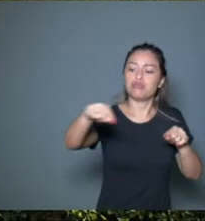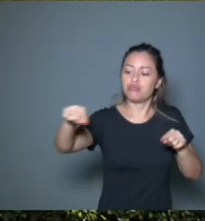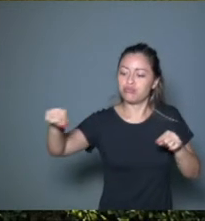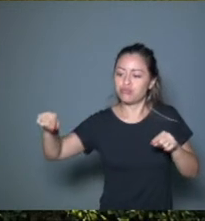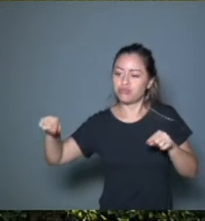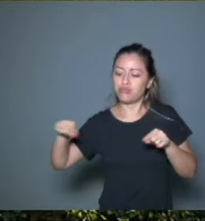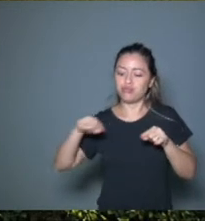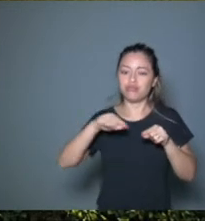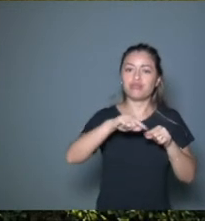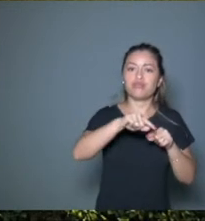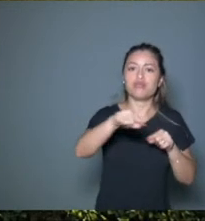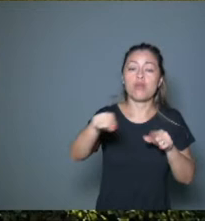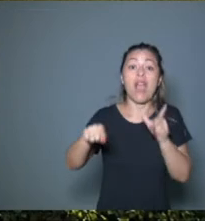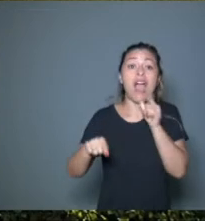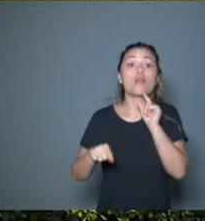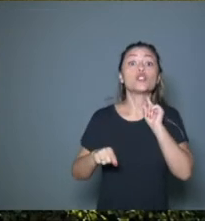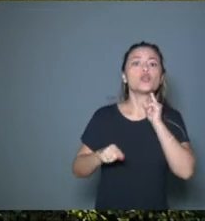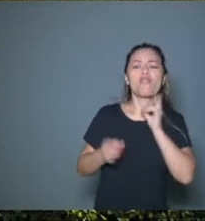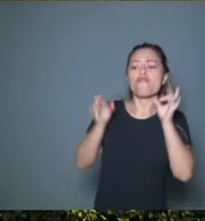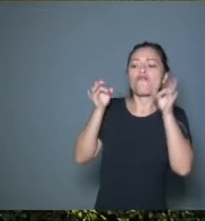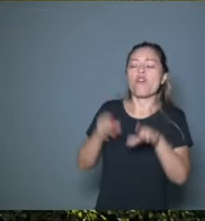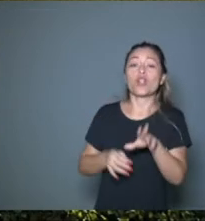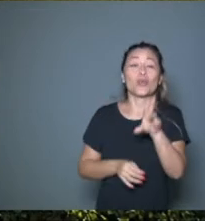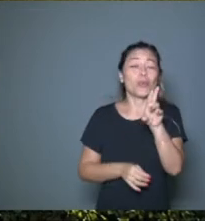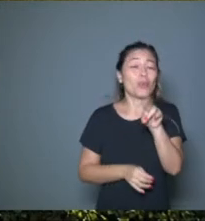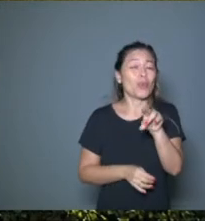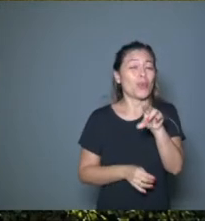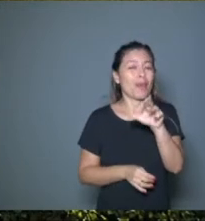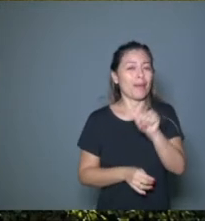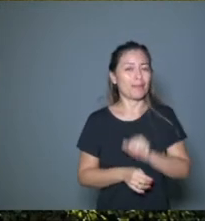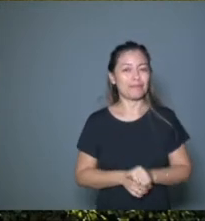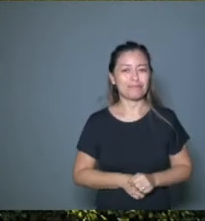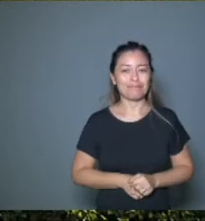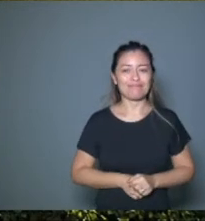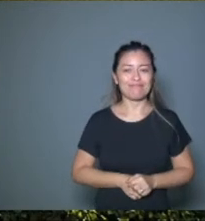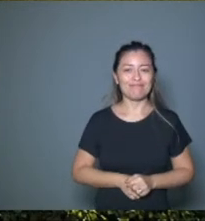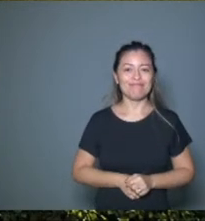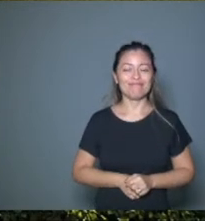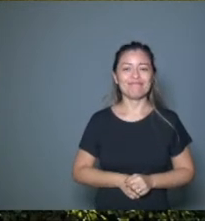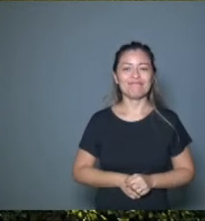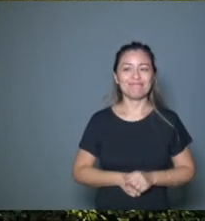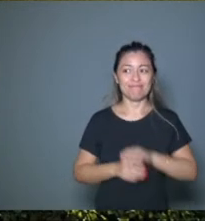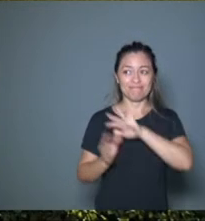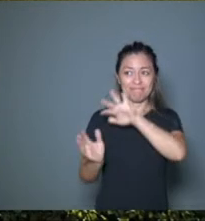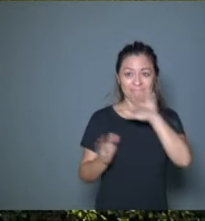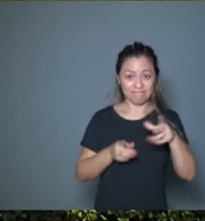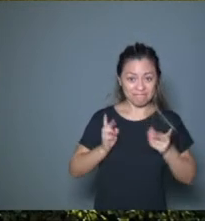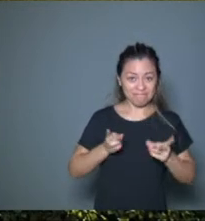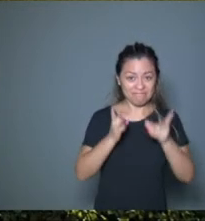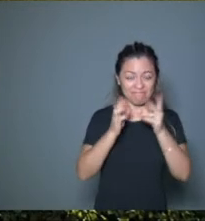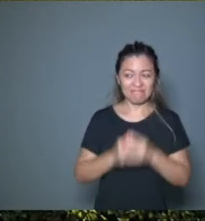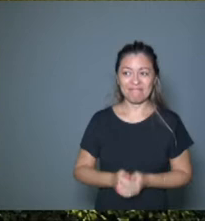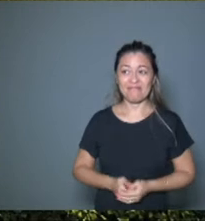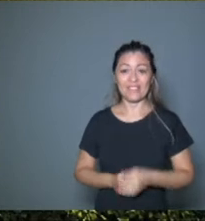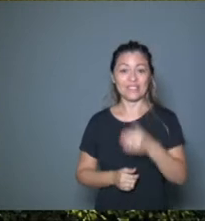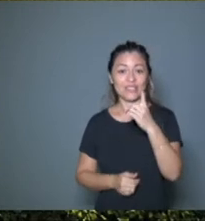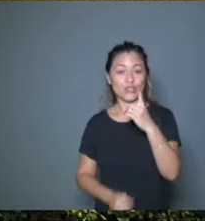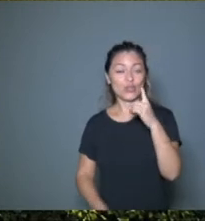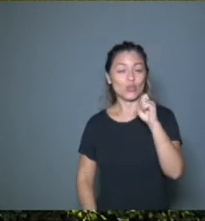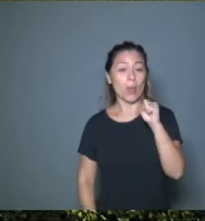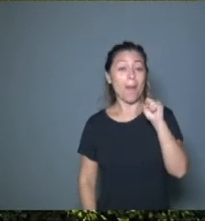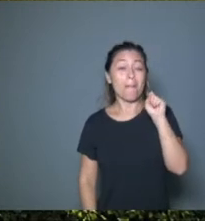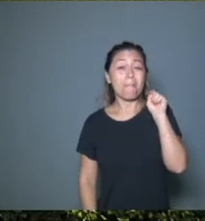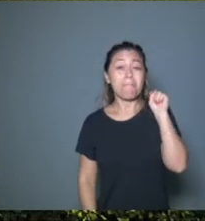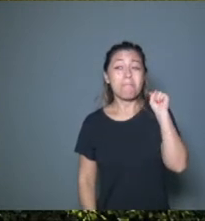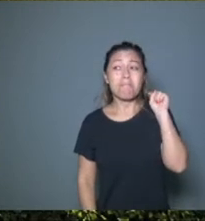é muito importante nesse momento. Aqui falando, continuamos na biodiversidade, são 118 mil hectares preservados